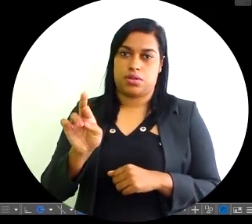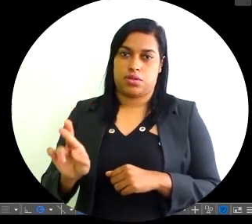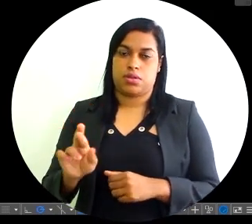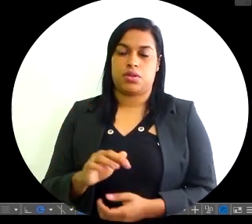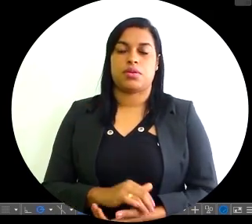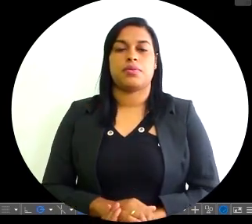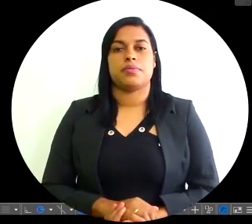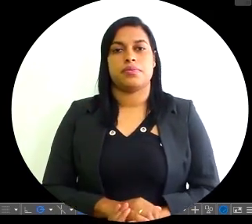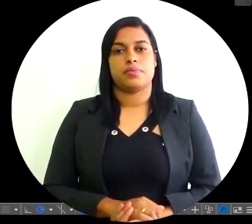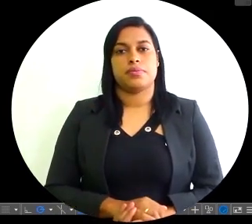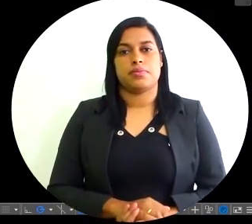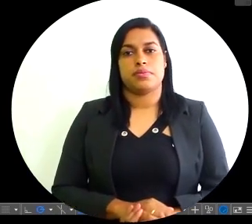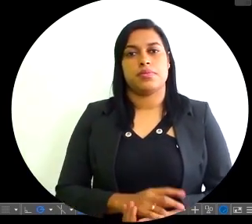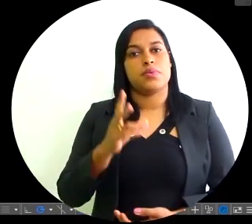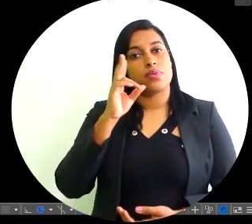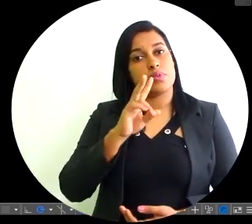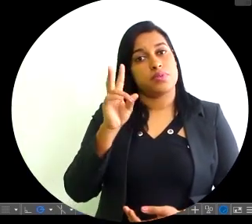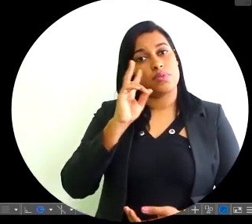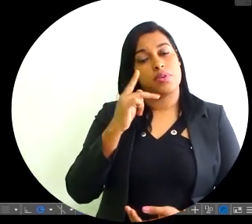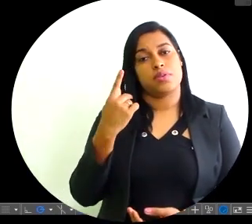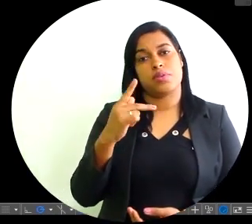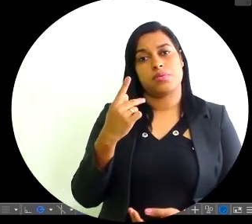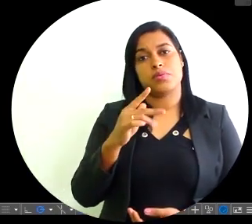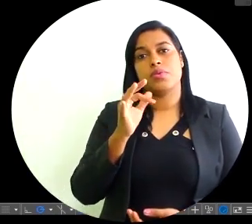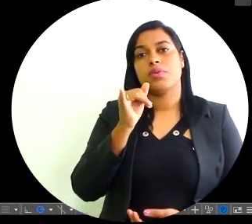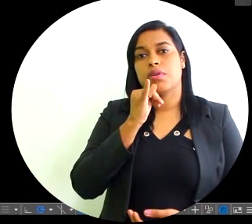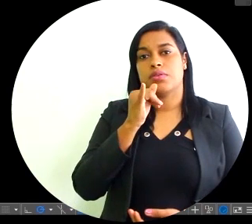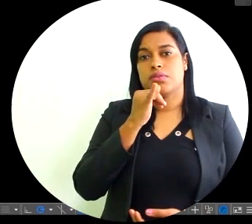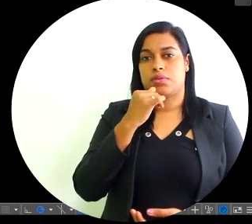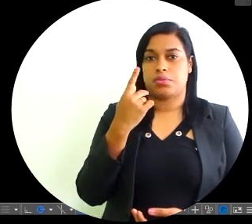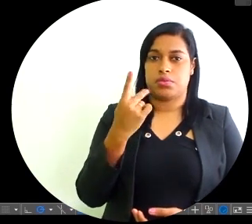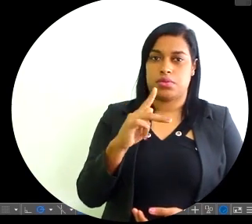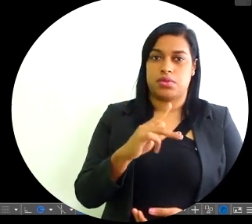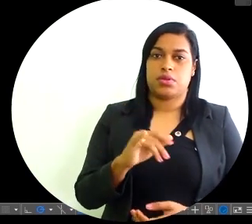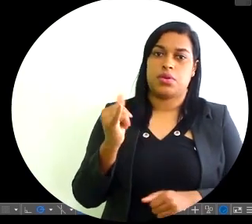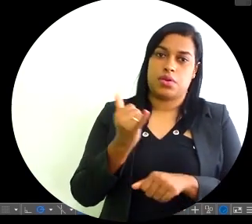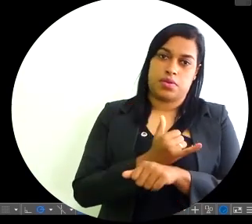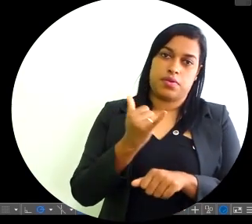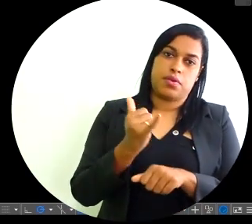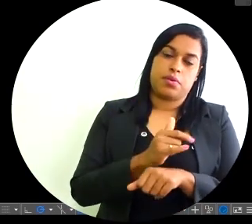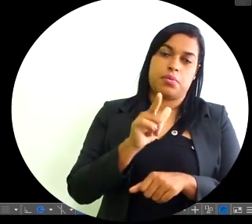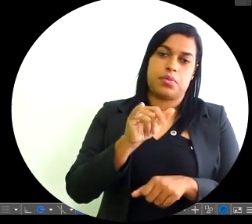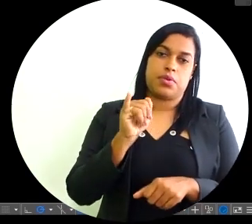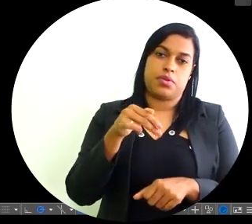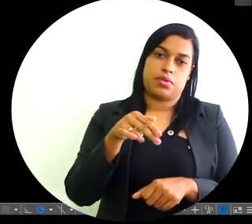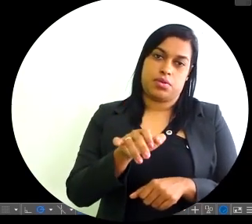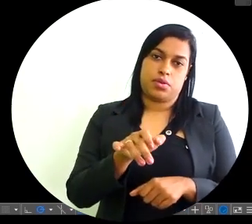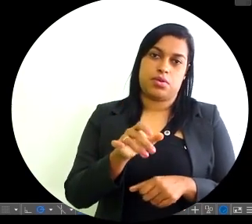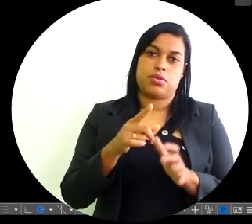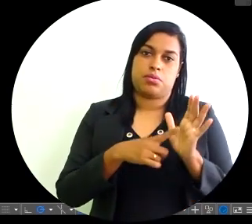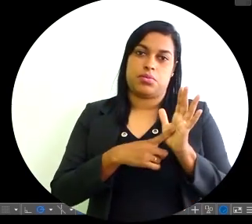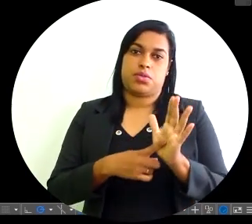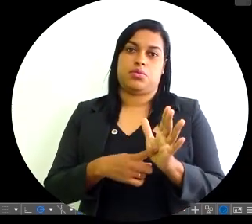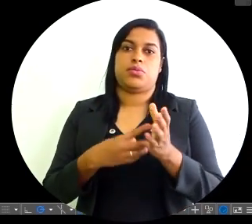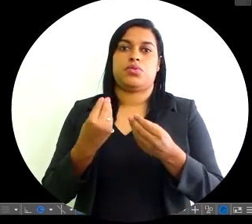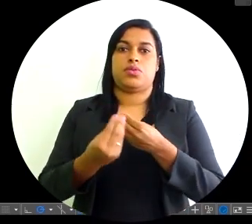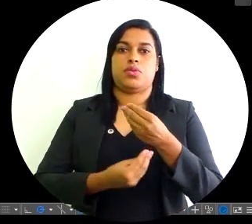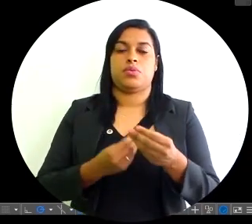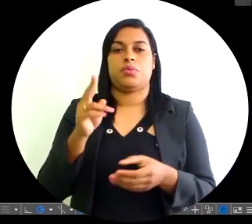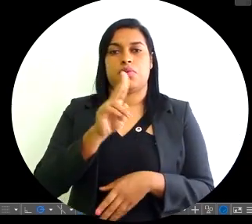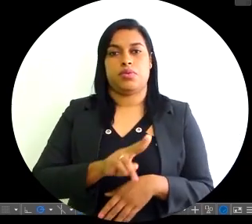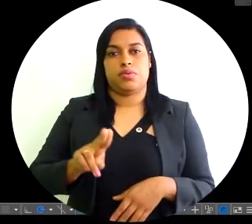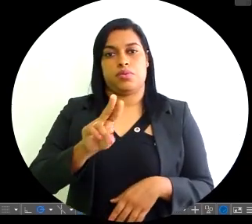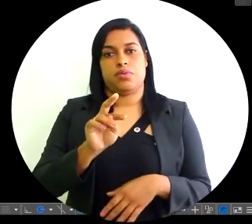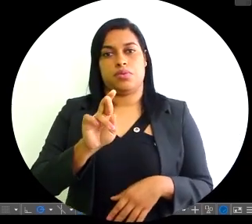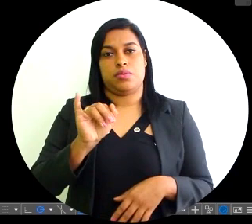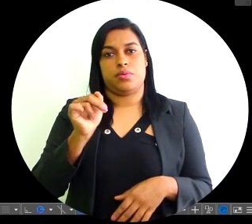Enter. Então, nós veremos, nesse caso eu vou ter que fazer um exemplo aqui com a ferramenta Line para mostrar como